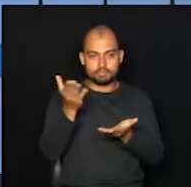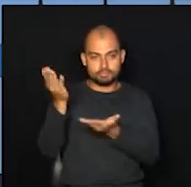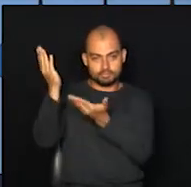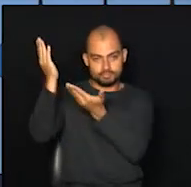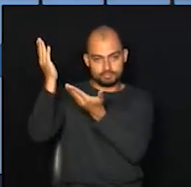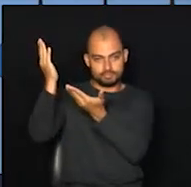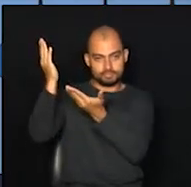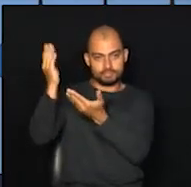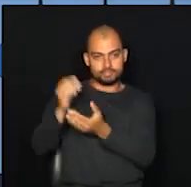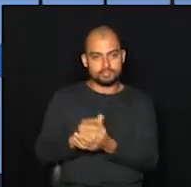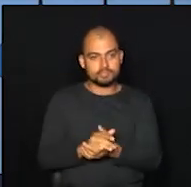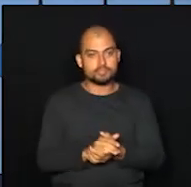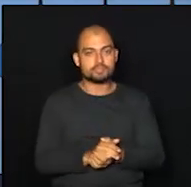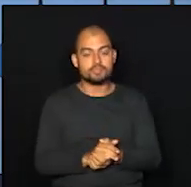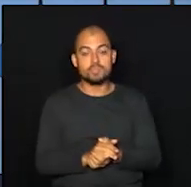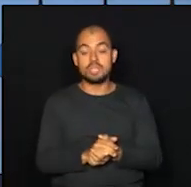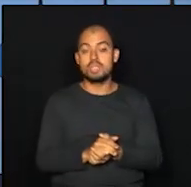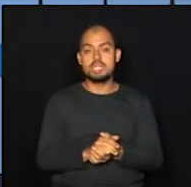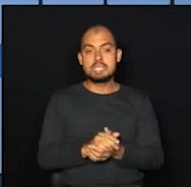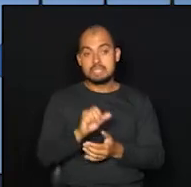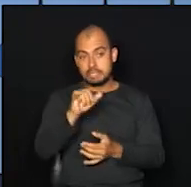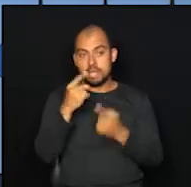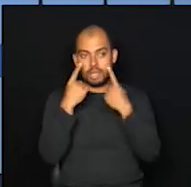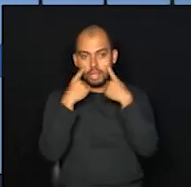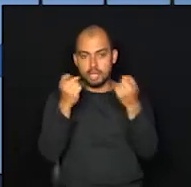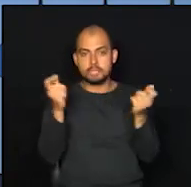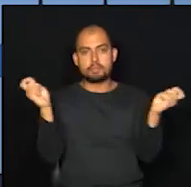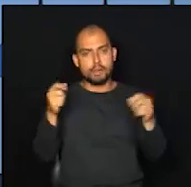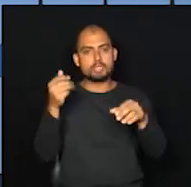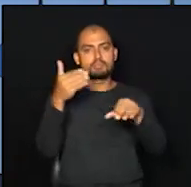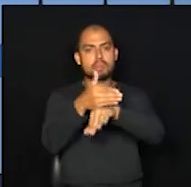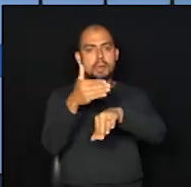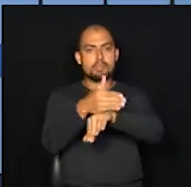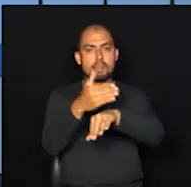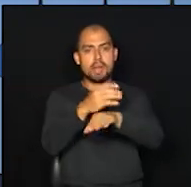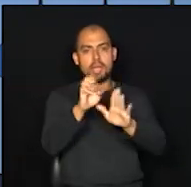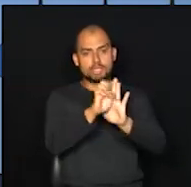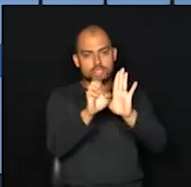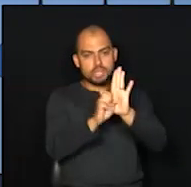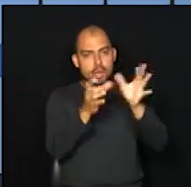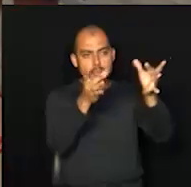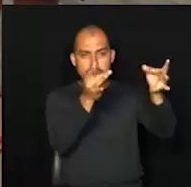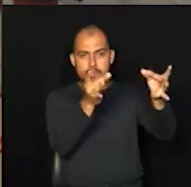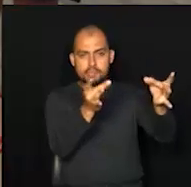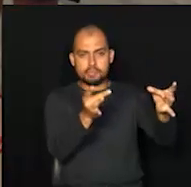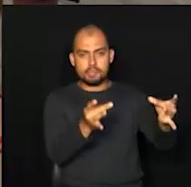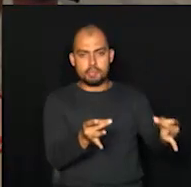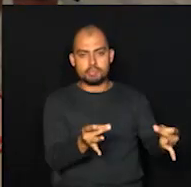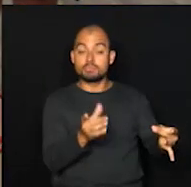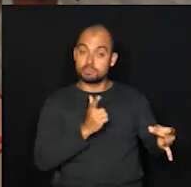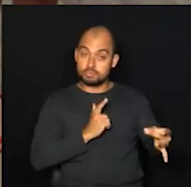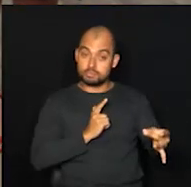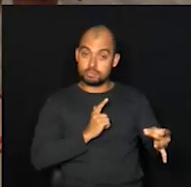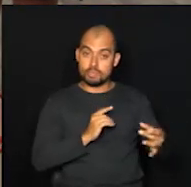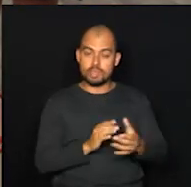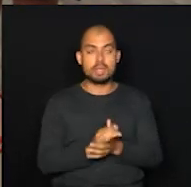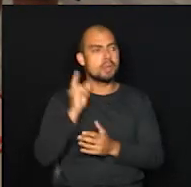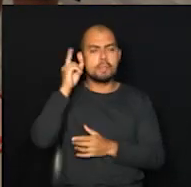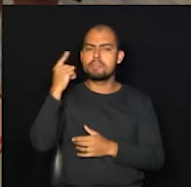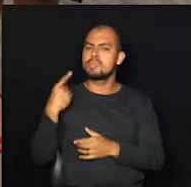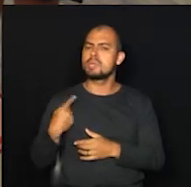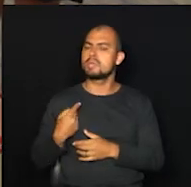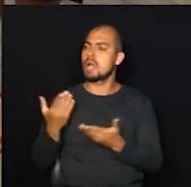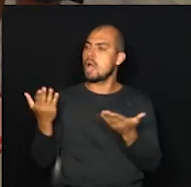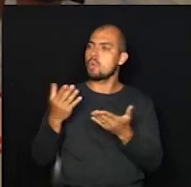conveste.unicamp.br. Se você está interessado, entra lá no edital e tem todos os detalhes. Ô Mina, para quem quiser curtir um show,